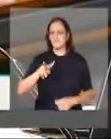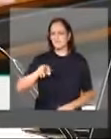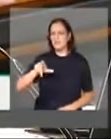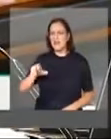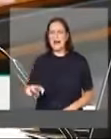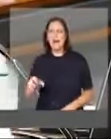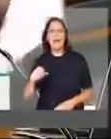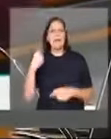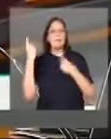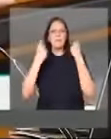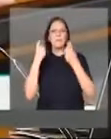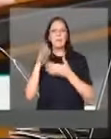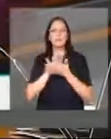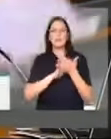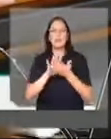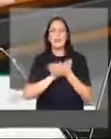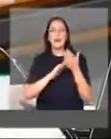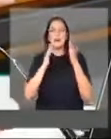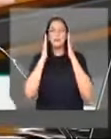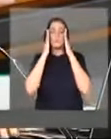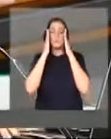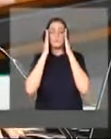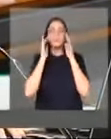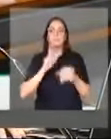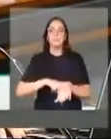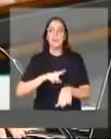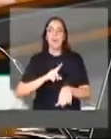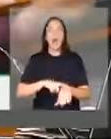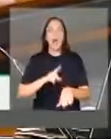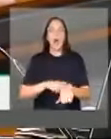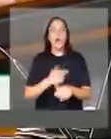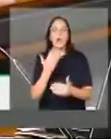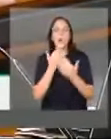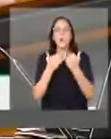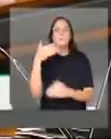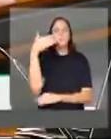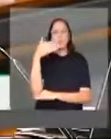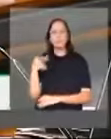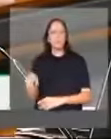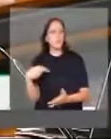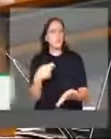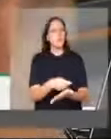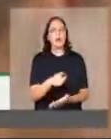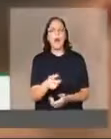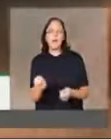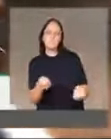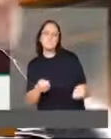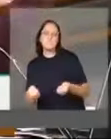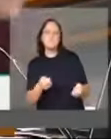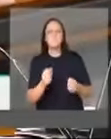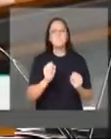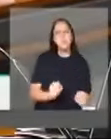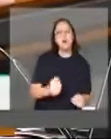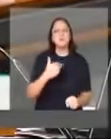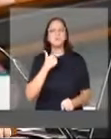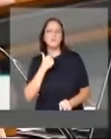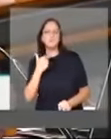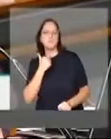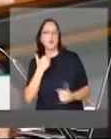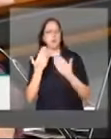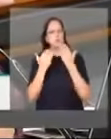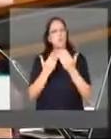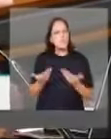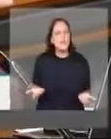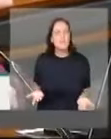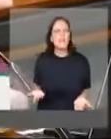que até cardápio de hotel na hora de pedir a comida, a Vale está regulando o que que aquelas famílias lá podem pedir e o que elas não